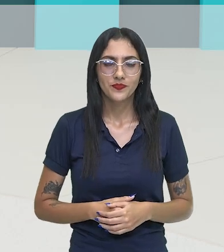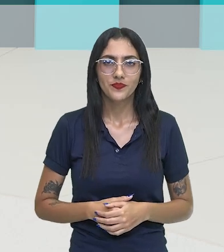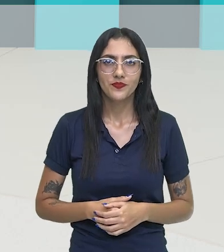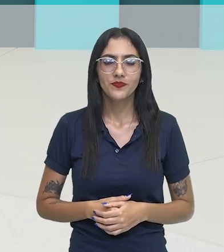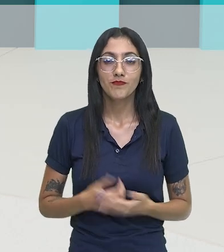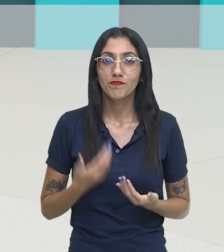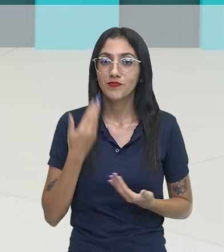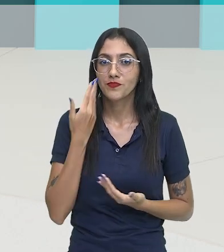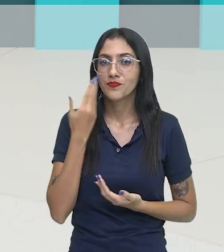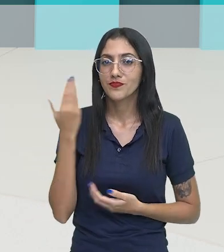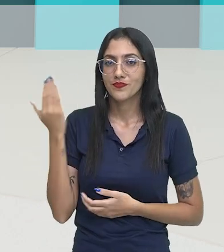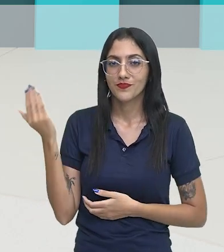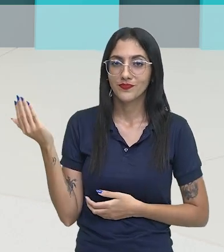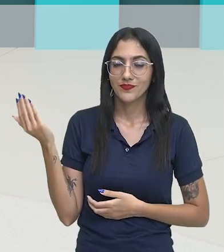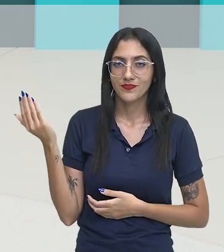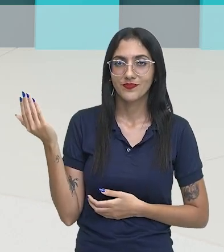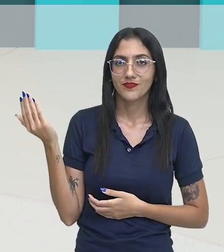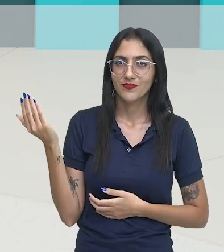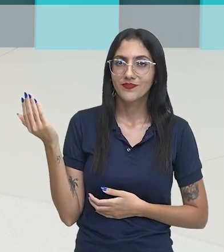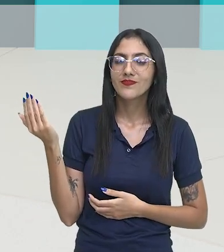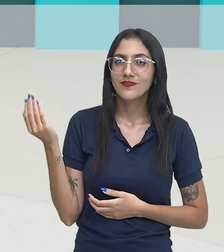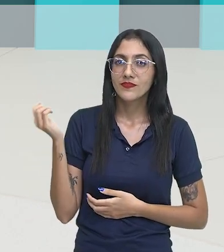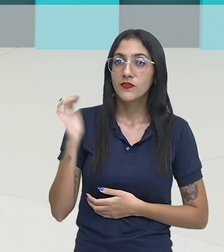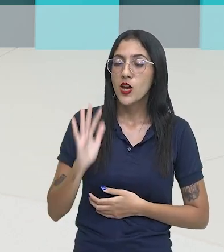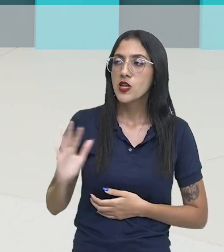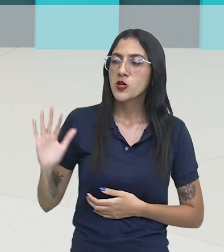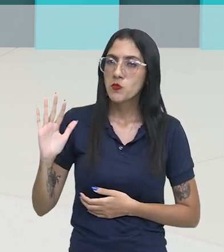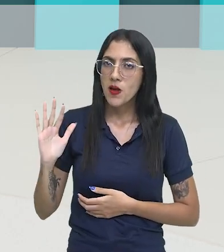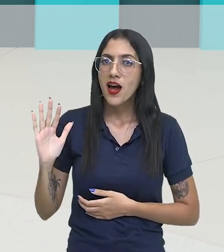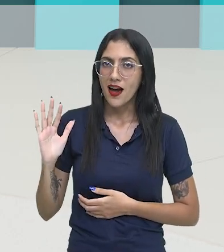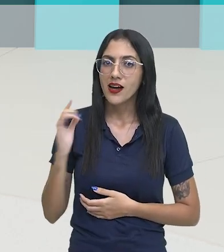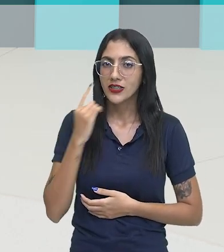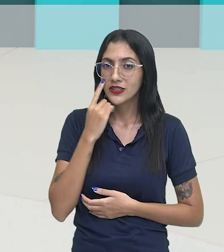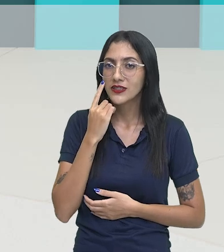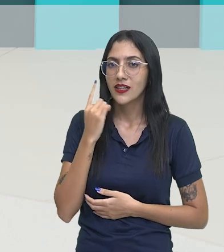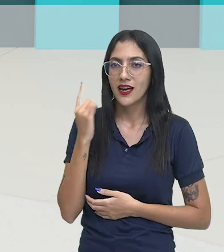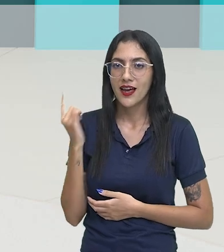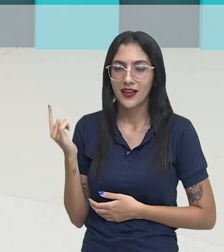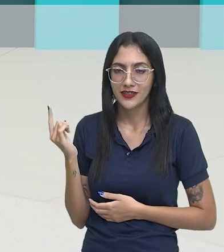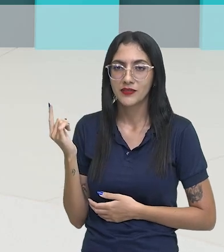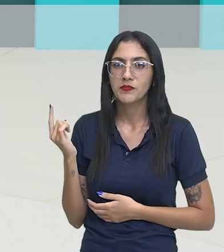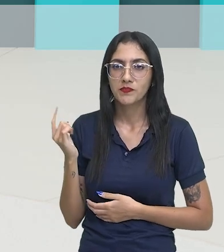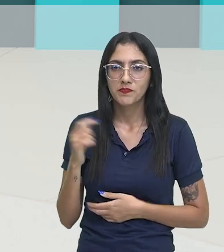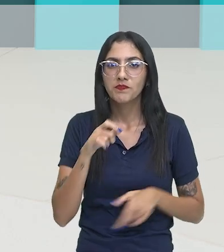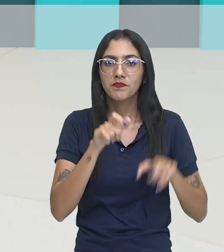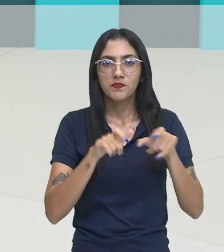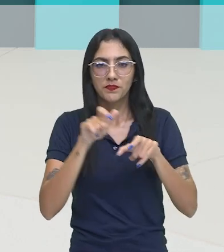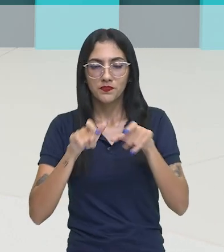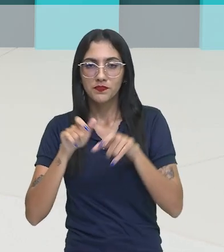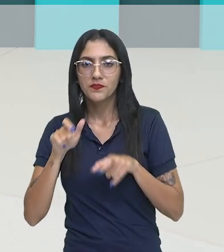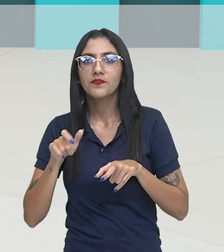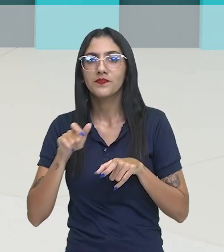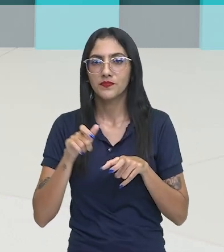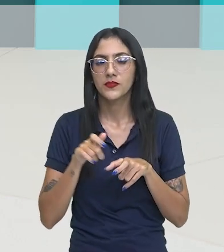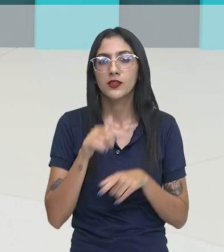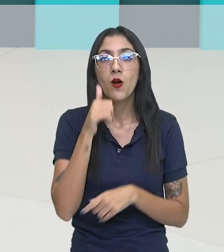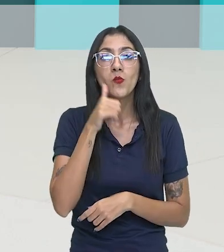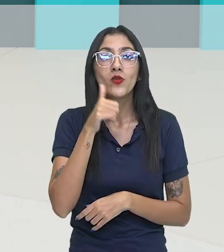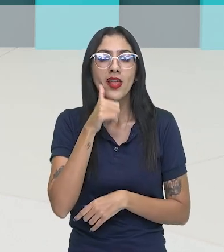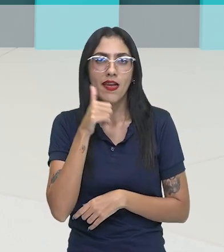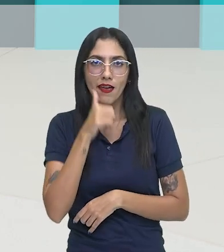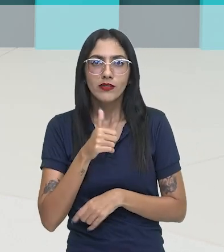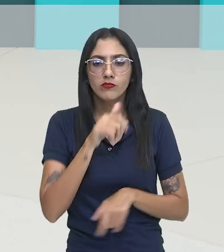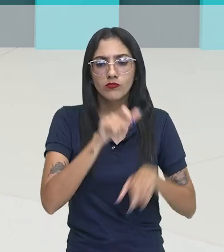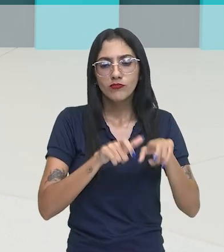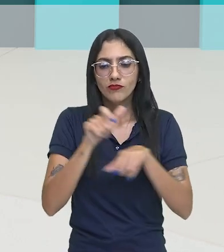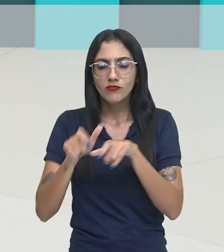uma imagem, né, de uma obra das respigadoras. A gente já percebe aqui a representação de